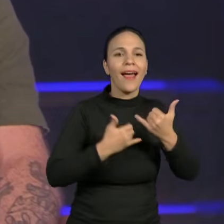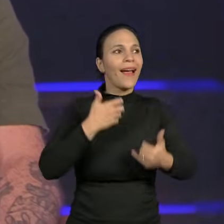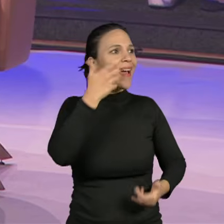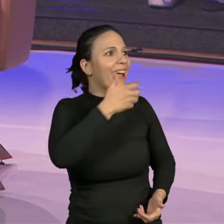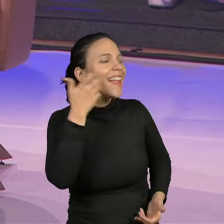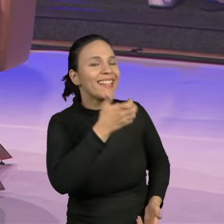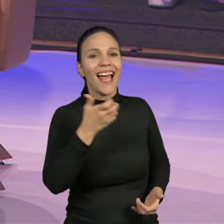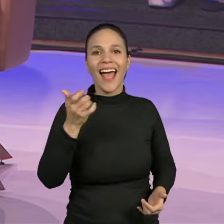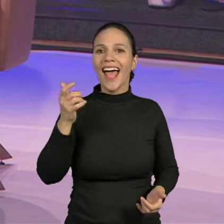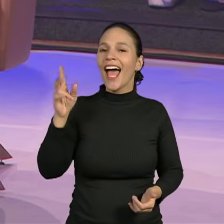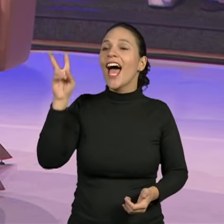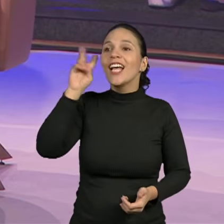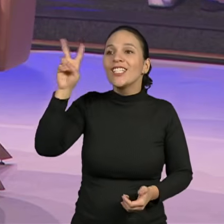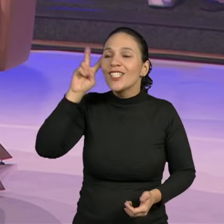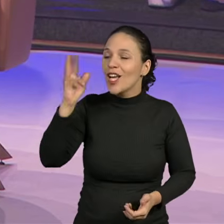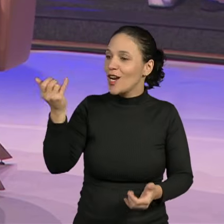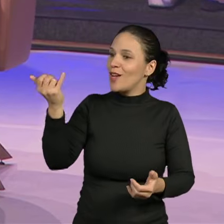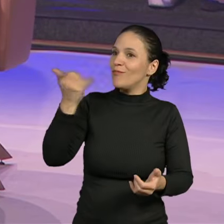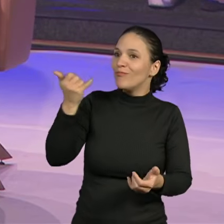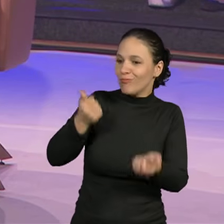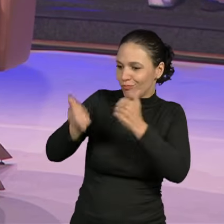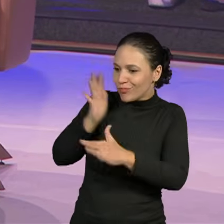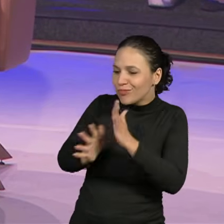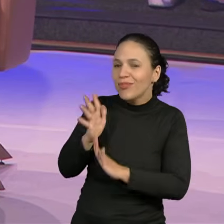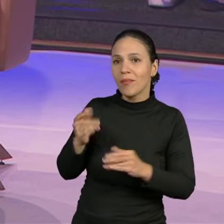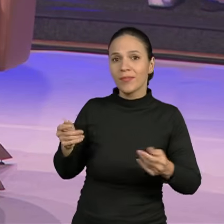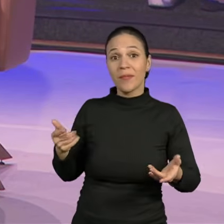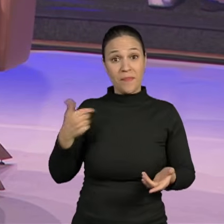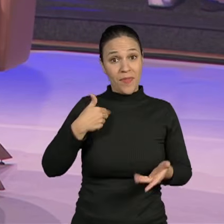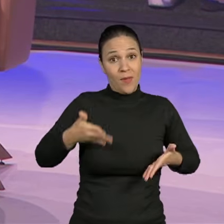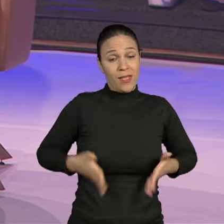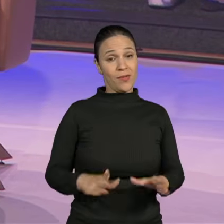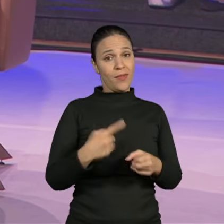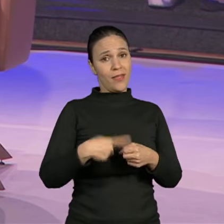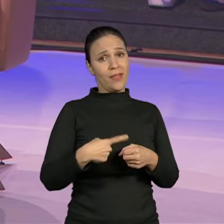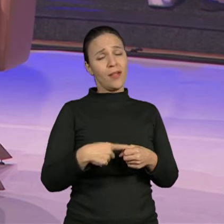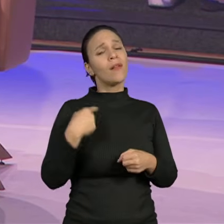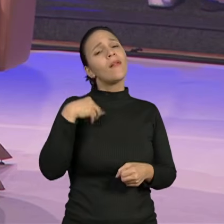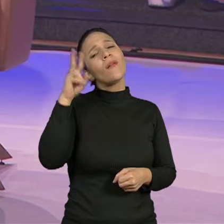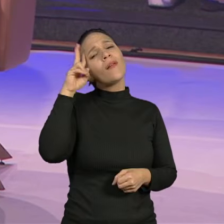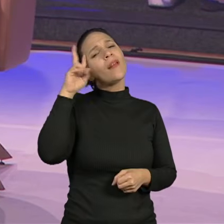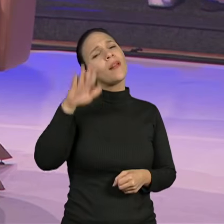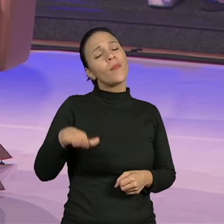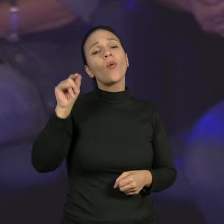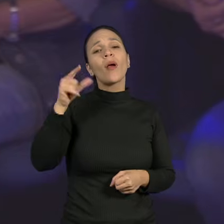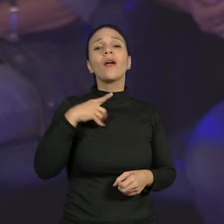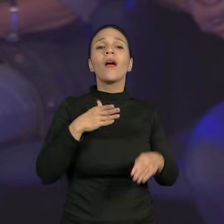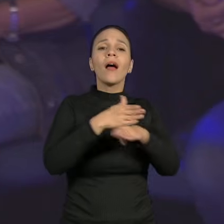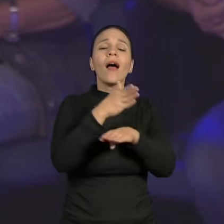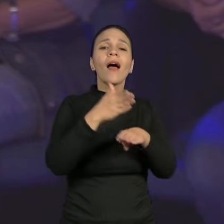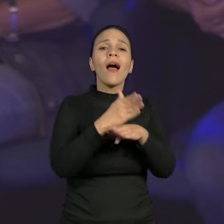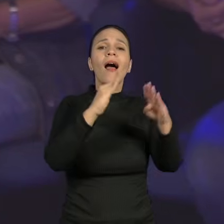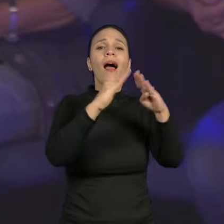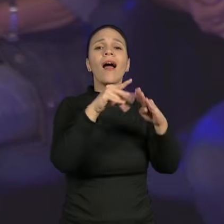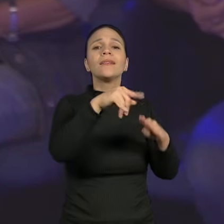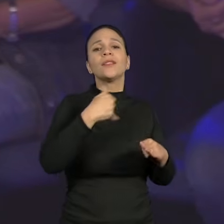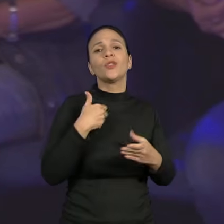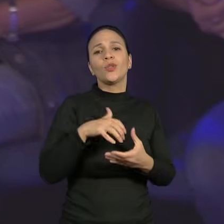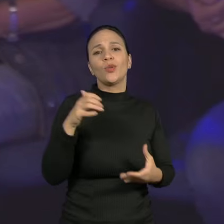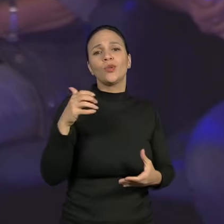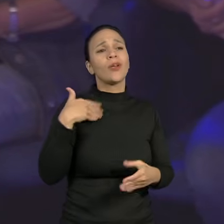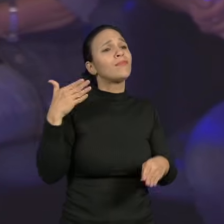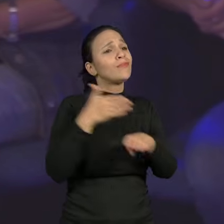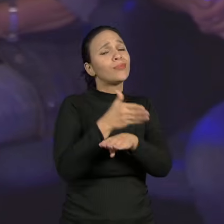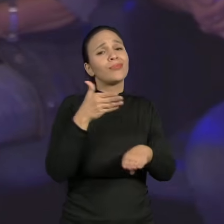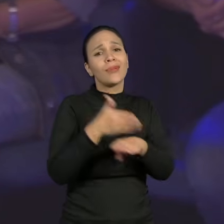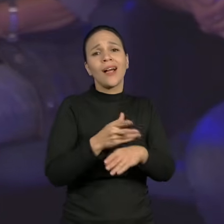tem que ouvir história. Eu nasci numa cidade do interior e as minhas lembranças mais bonitas de infância eram no asilo, que ficava perto de casa. Eu passava o dia no